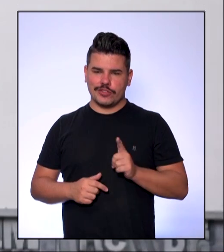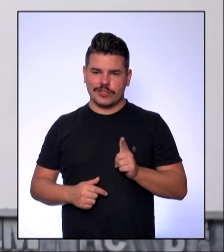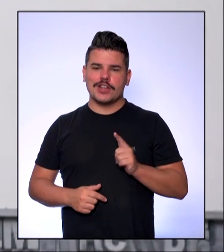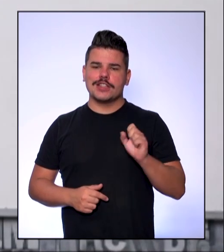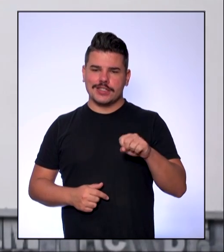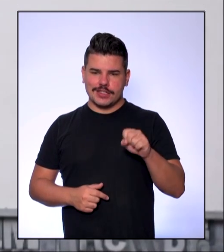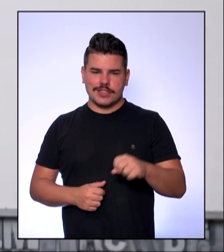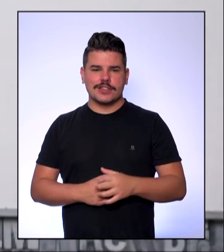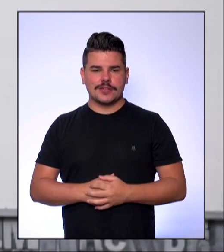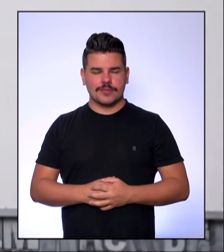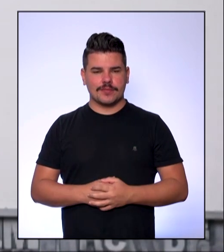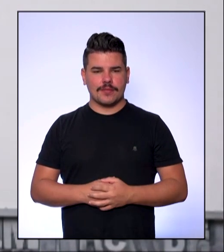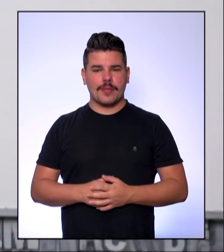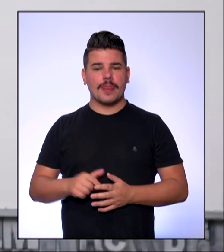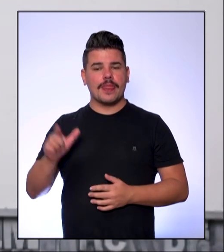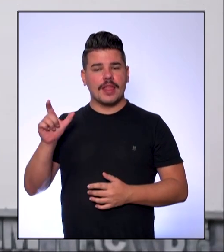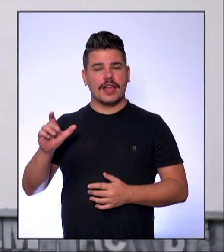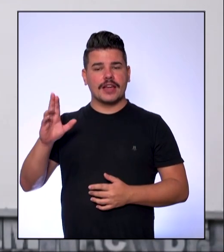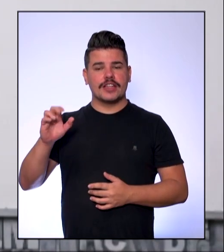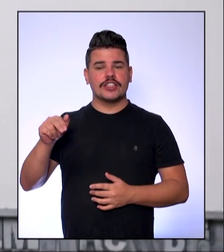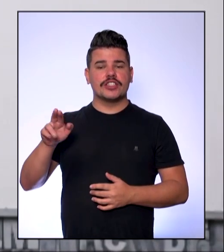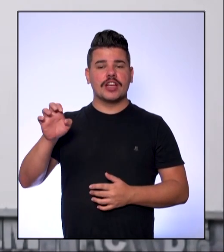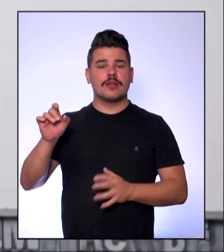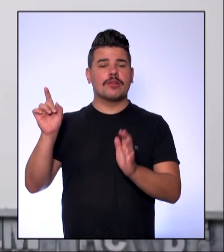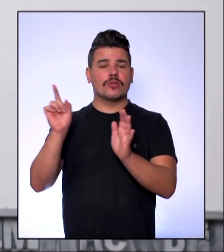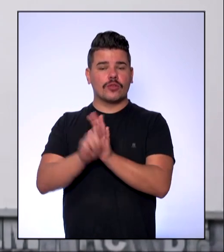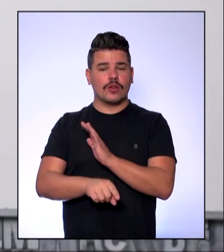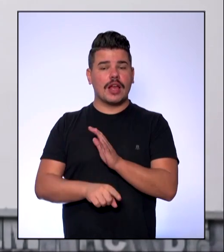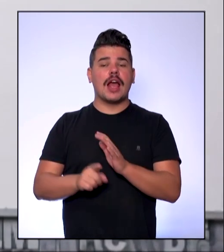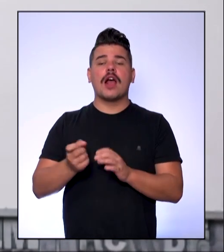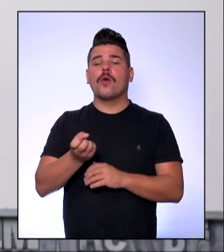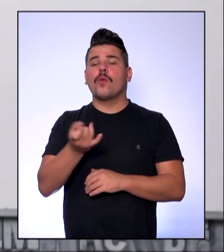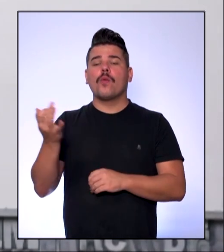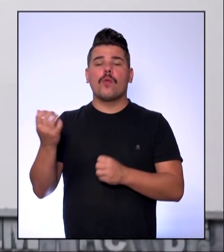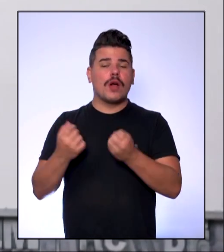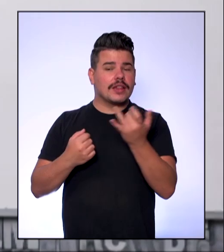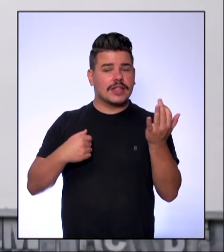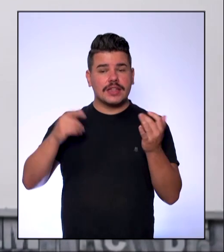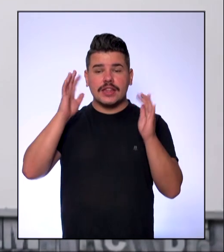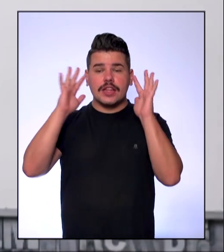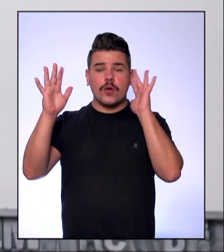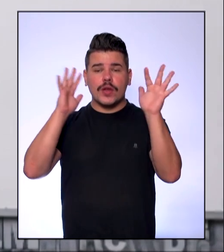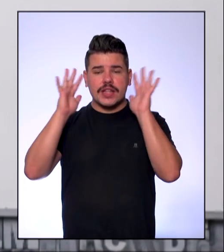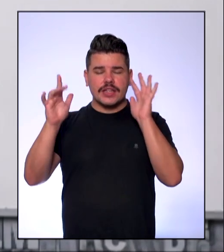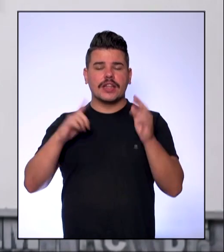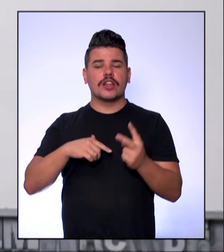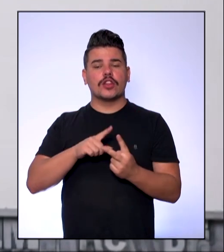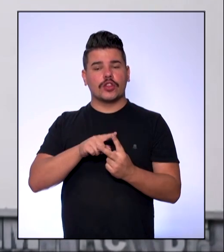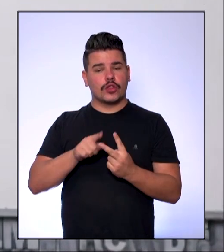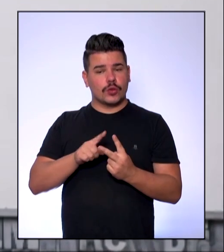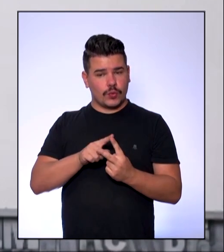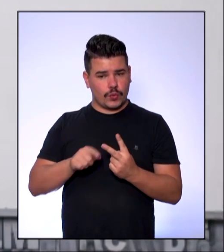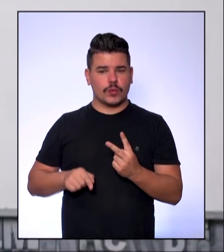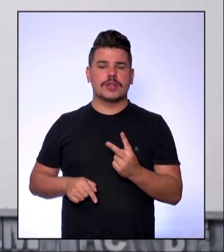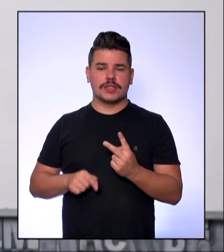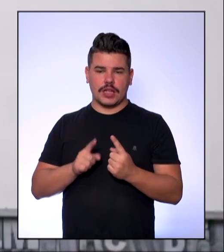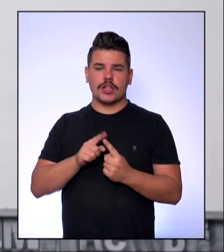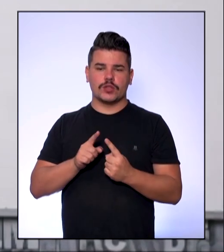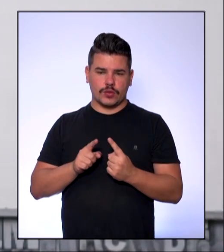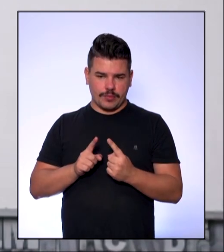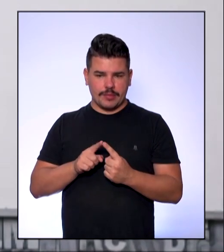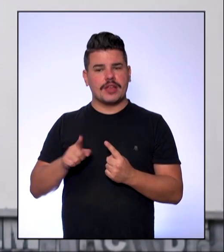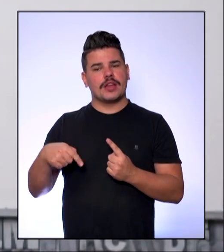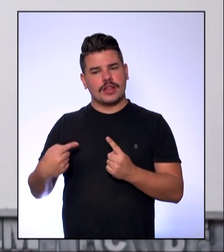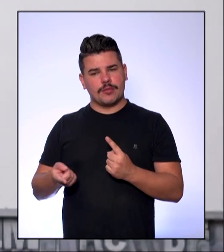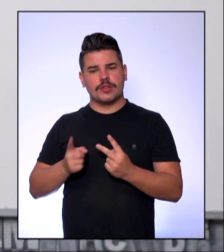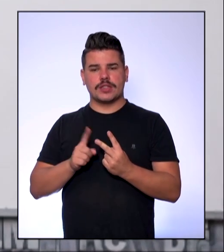Sara Cristina pergunta quantas teorias existem. Aceitas, tá? As duas que eu trabalhei, Strait de Bering e a transição